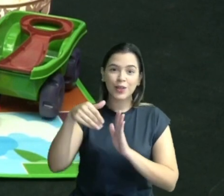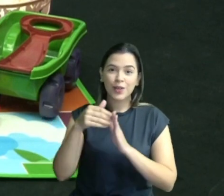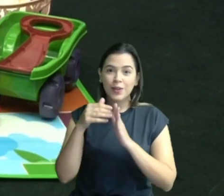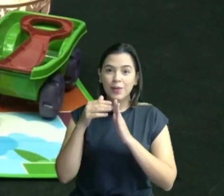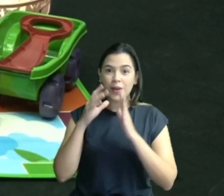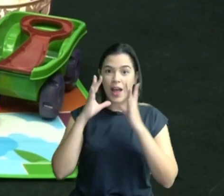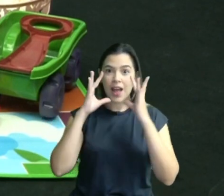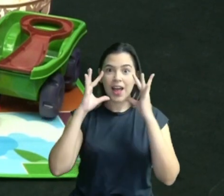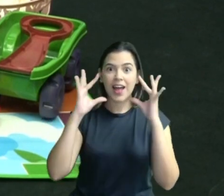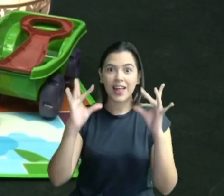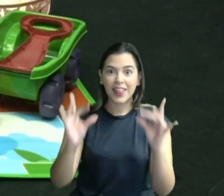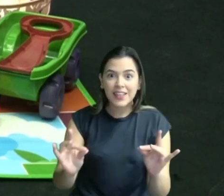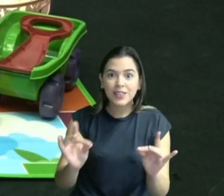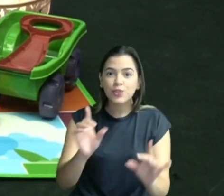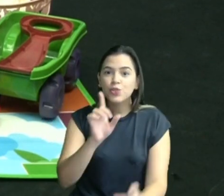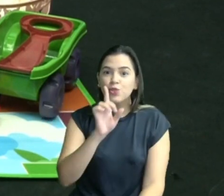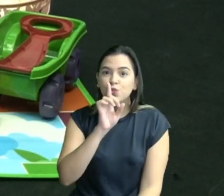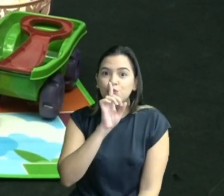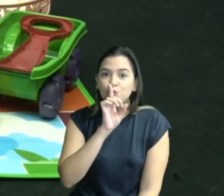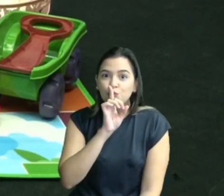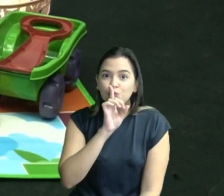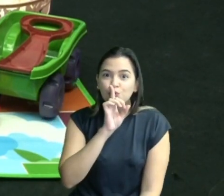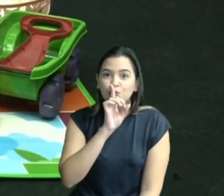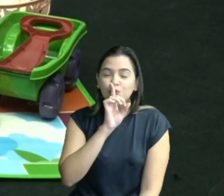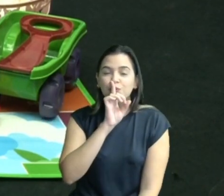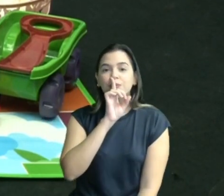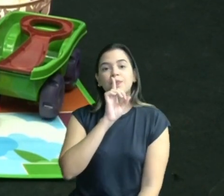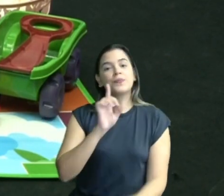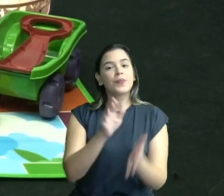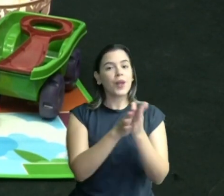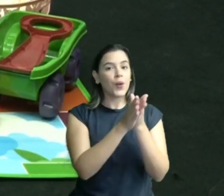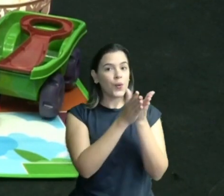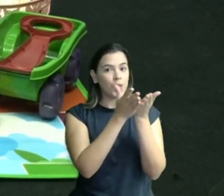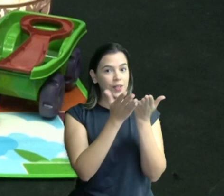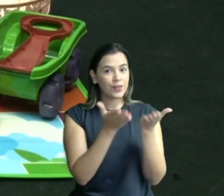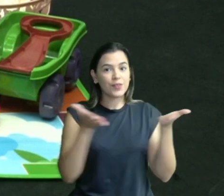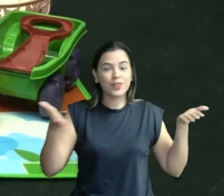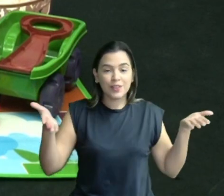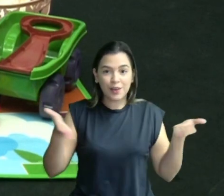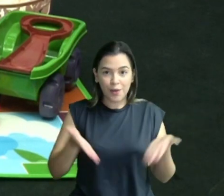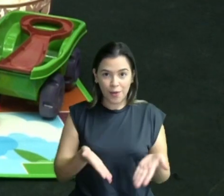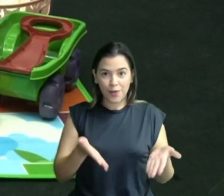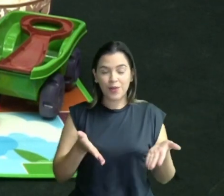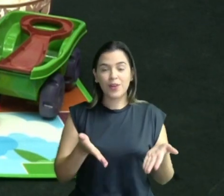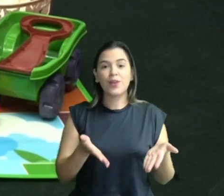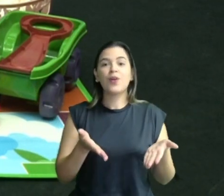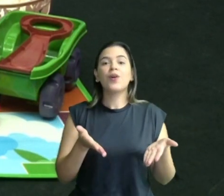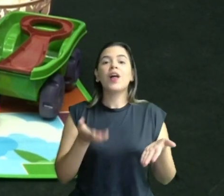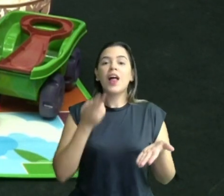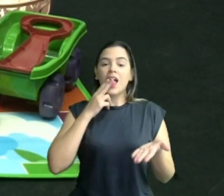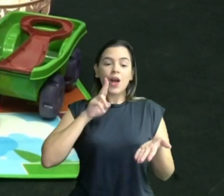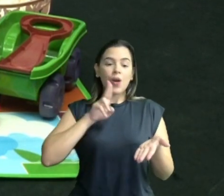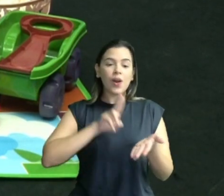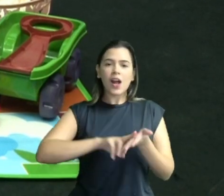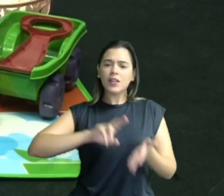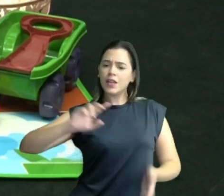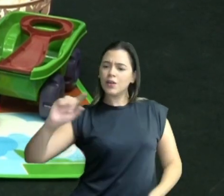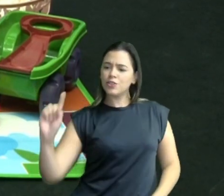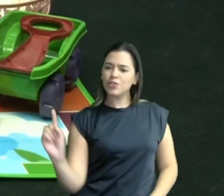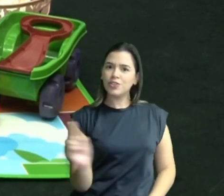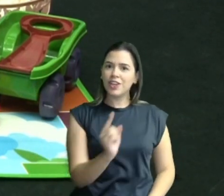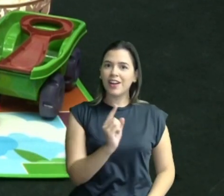poder ouvir é um livro de hoje é o carteiro chegou